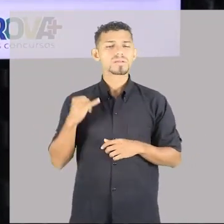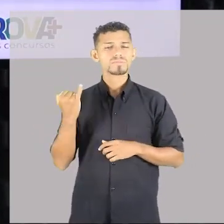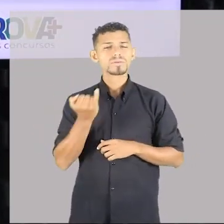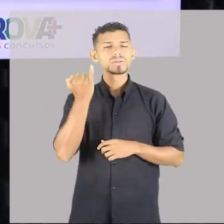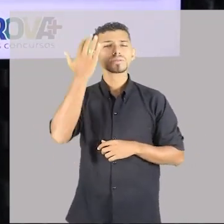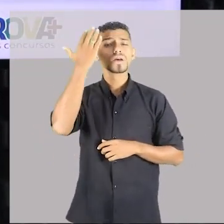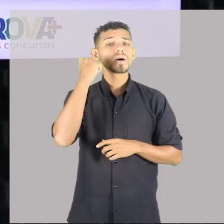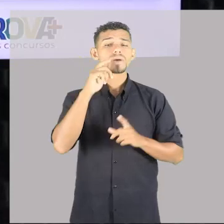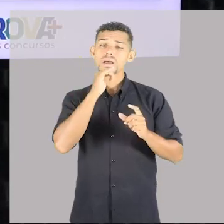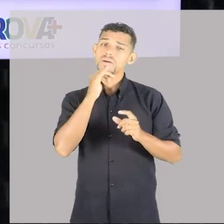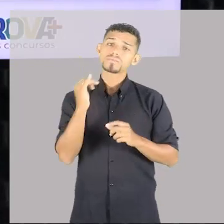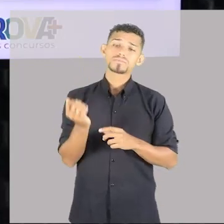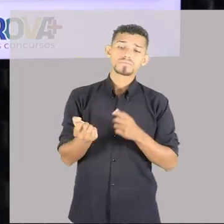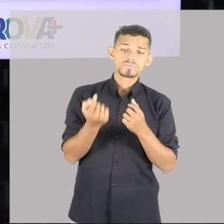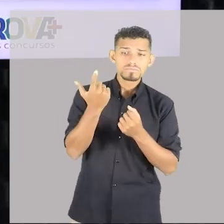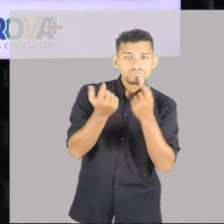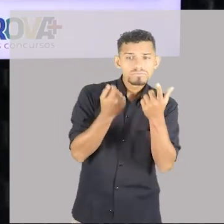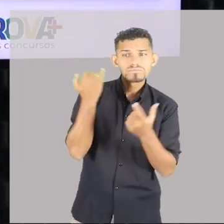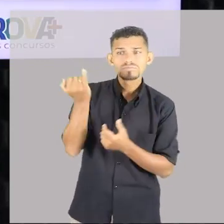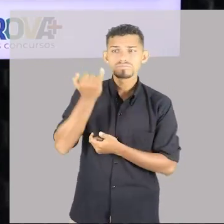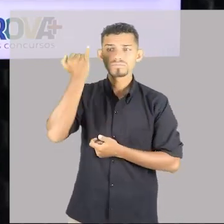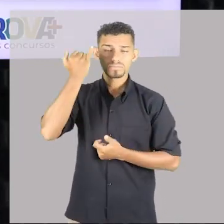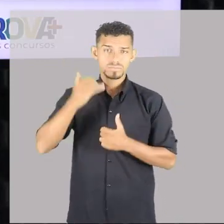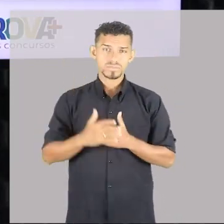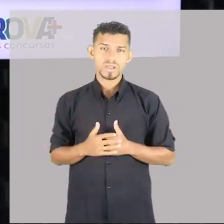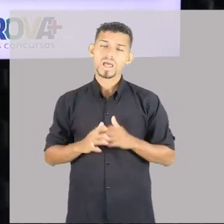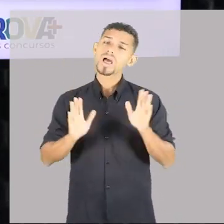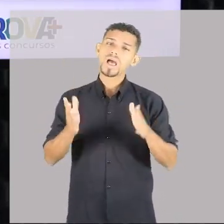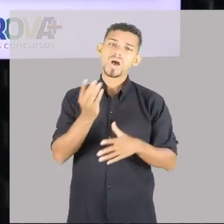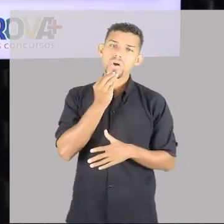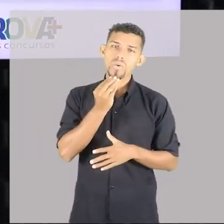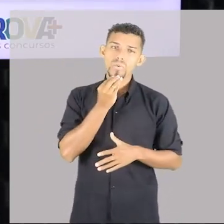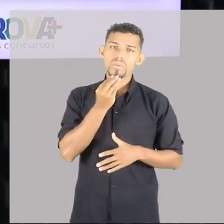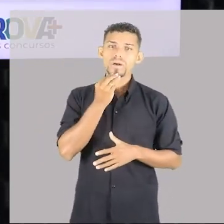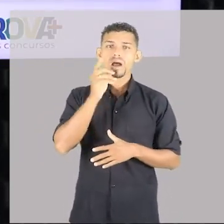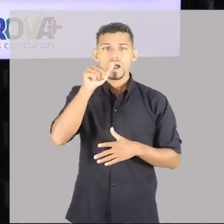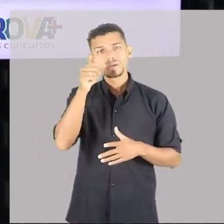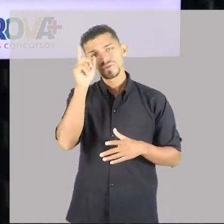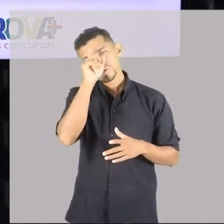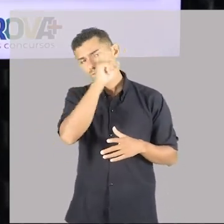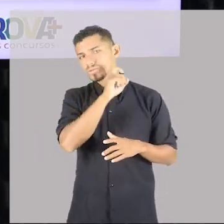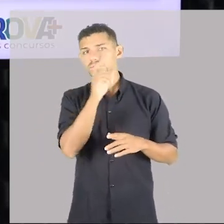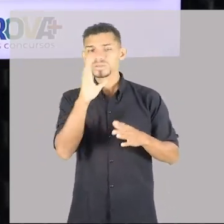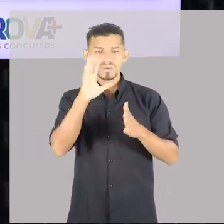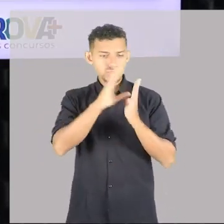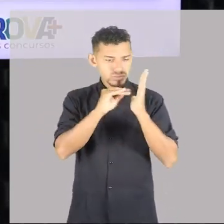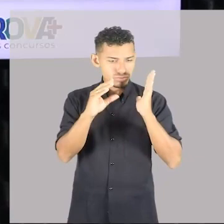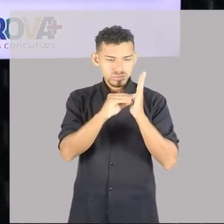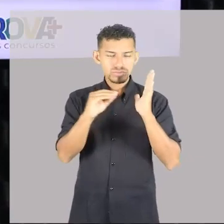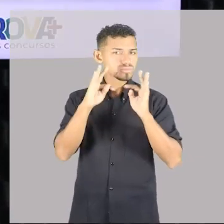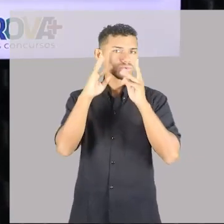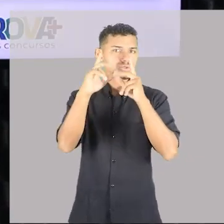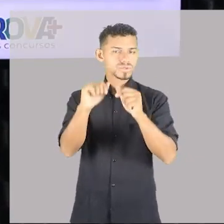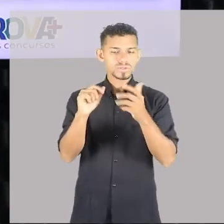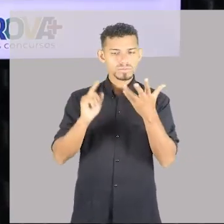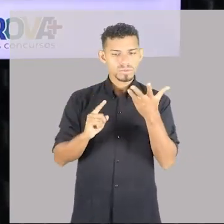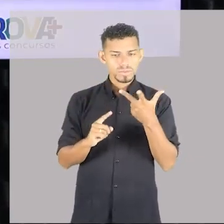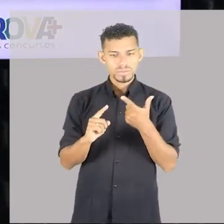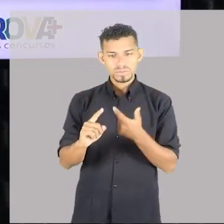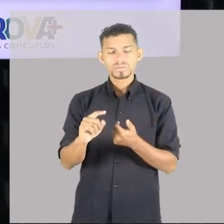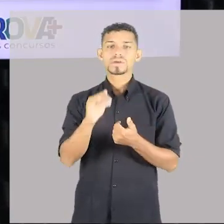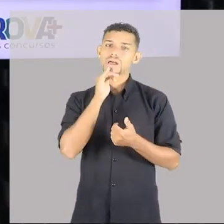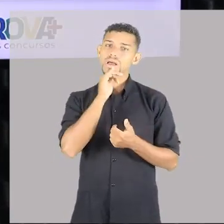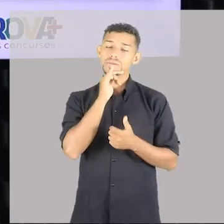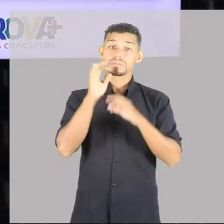sobre o funcionamento dele. É óbvio que é difícil decorar todas as especificidades da lei do processo